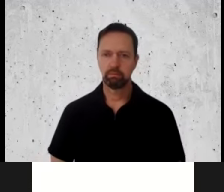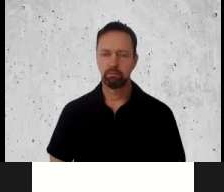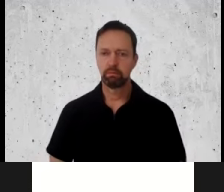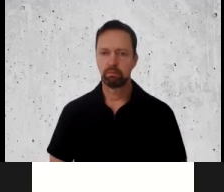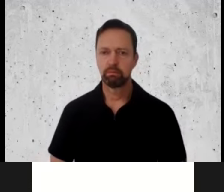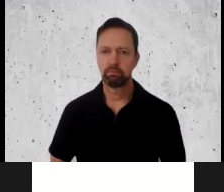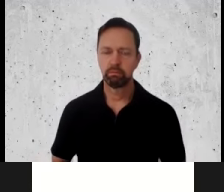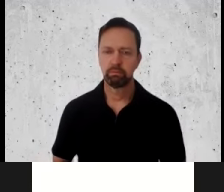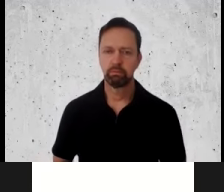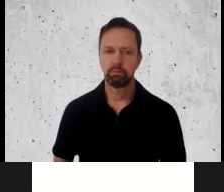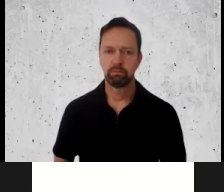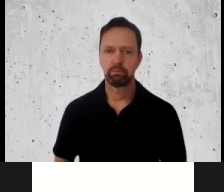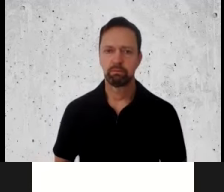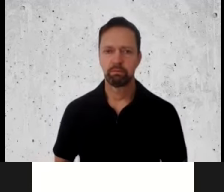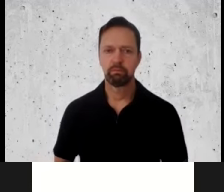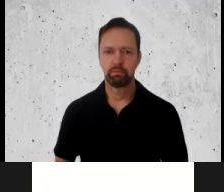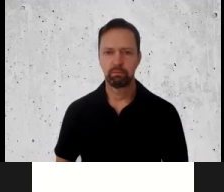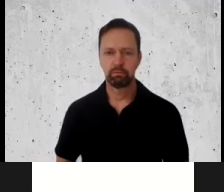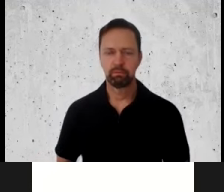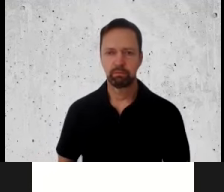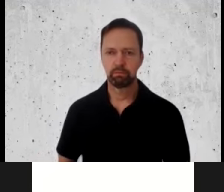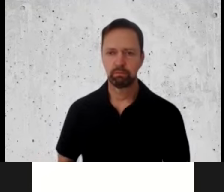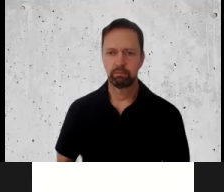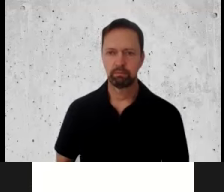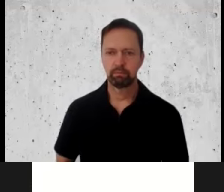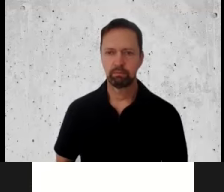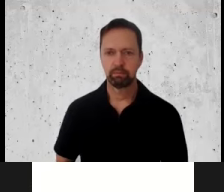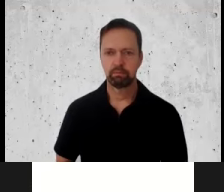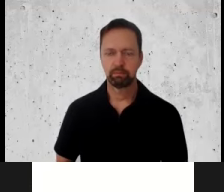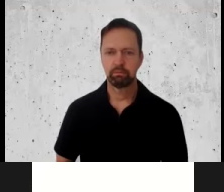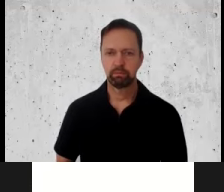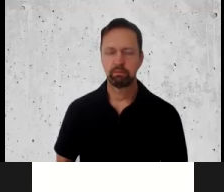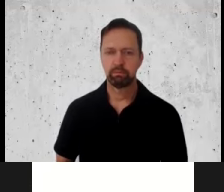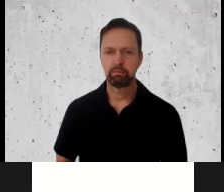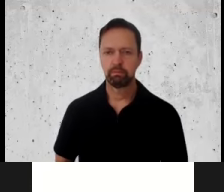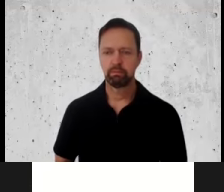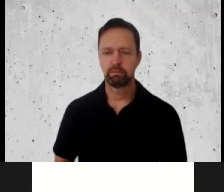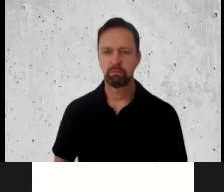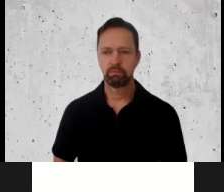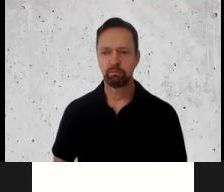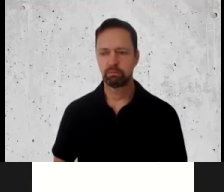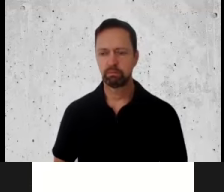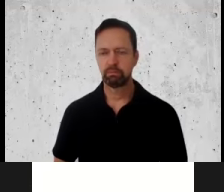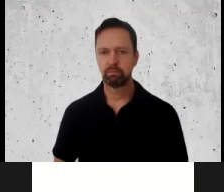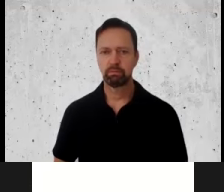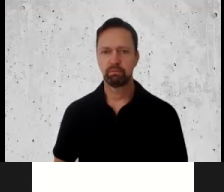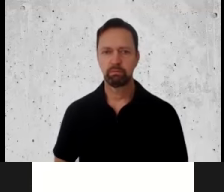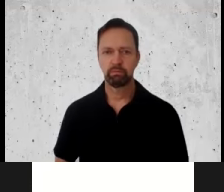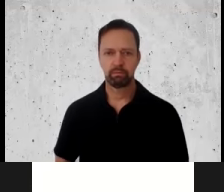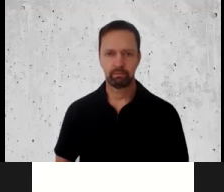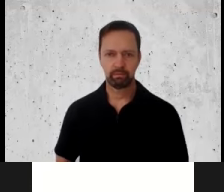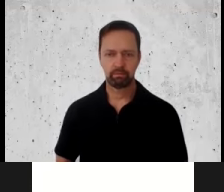para poder jogar um pouquinho de pimenta nessa discussão e desnaturalizar, talvez, certas coisas que, obviamente,